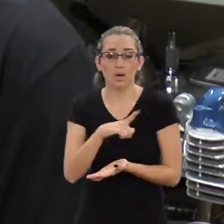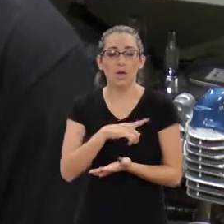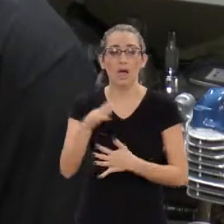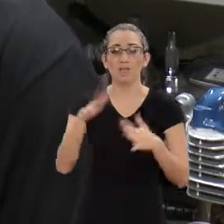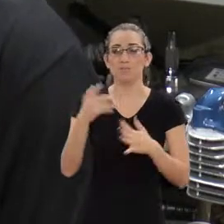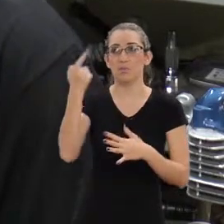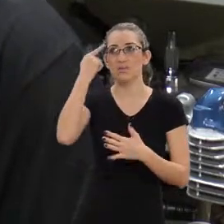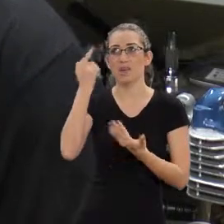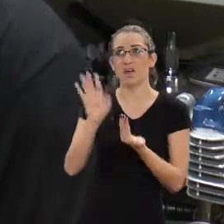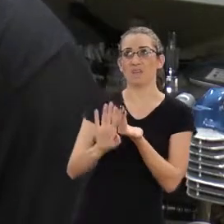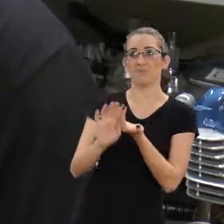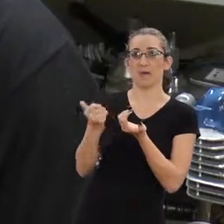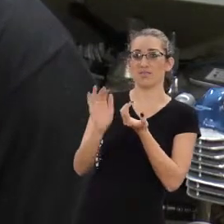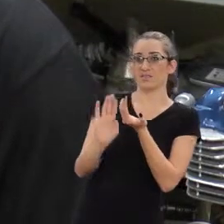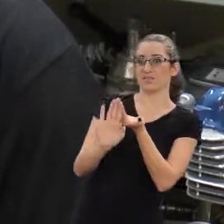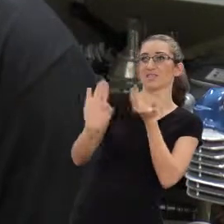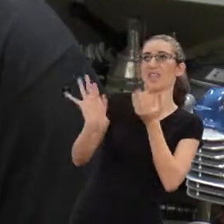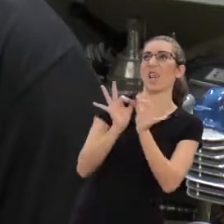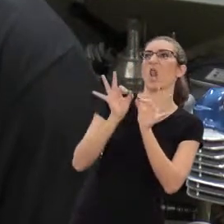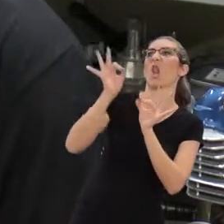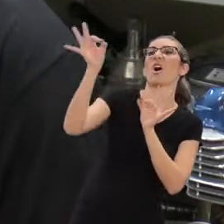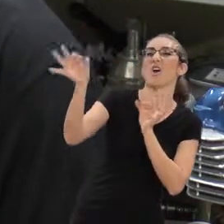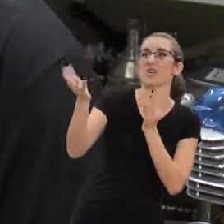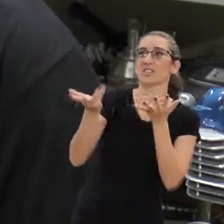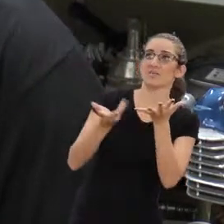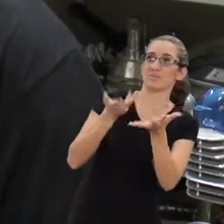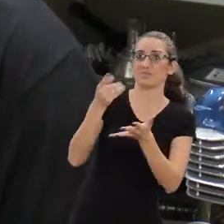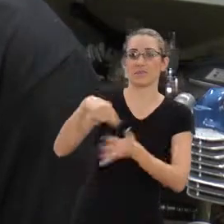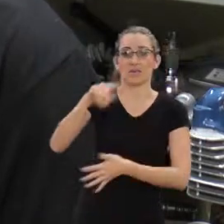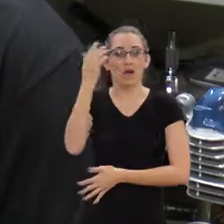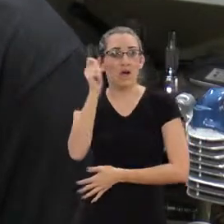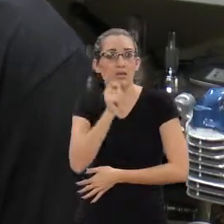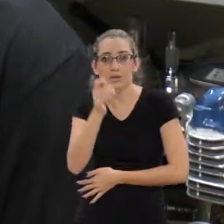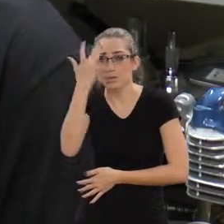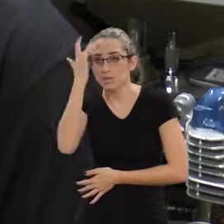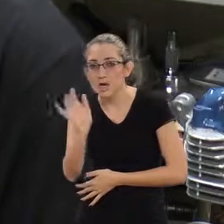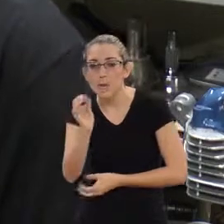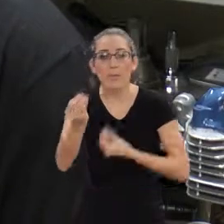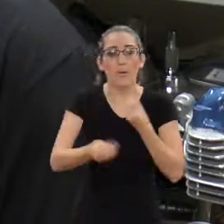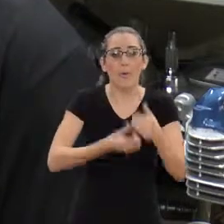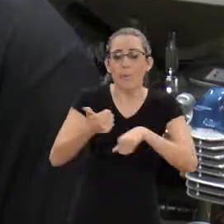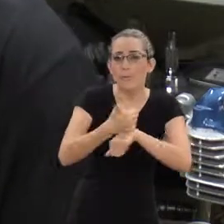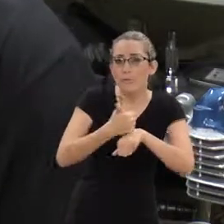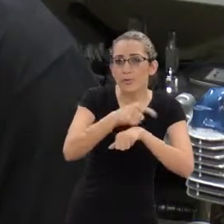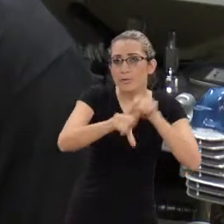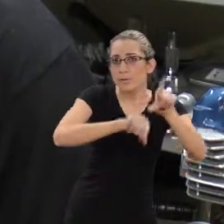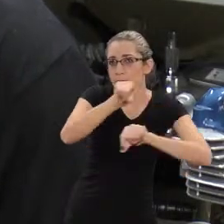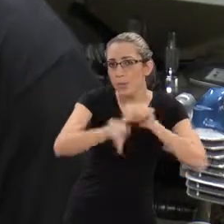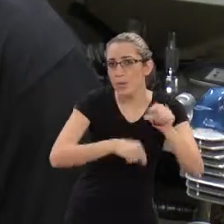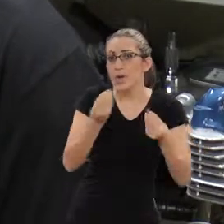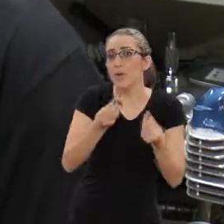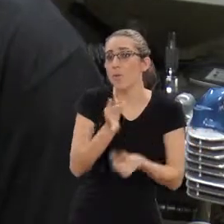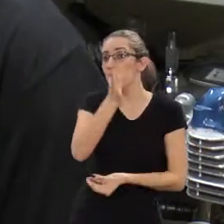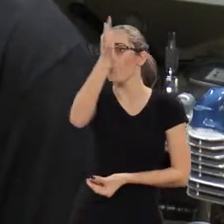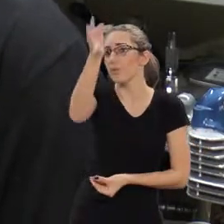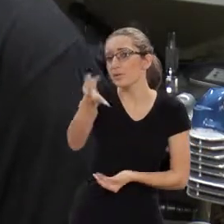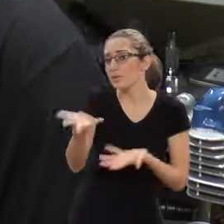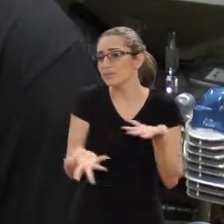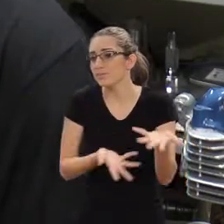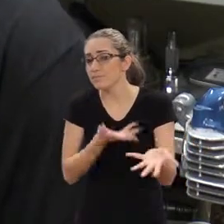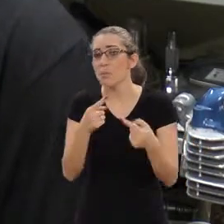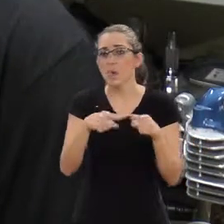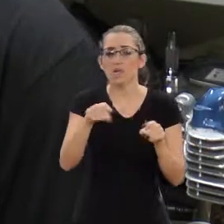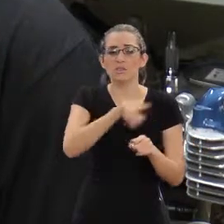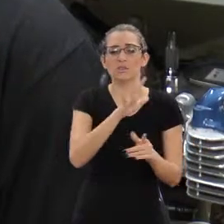em si não têm ainda uma ideia, até mesmo sobre profissão escolher e qual futuro seguir, então.